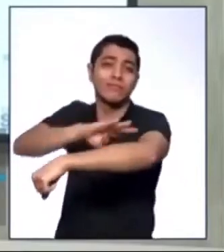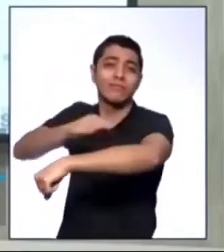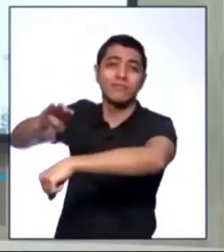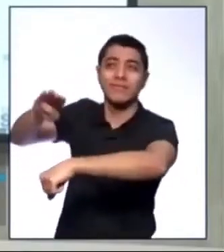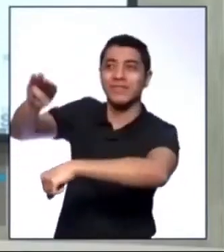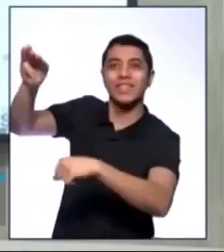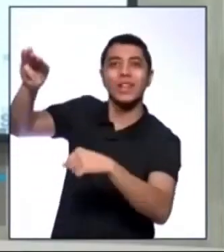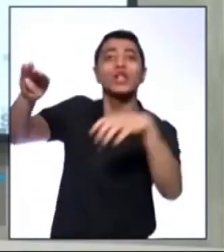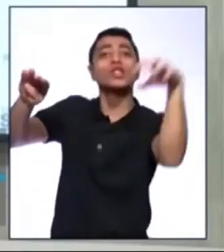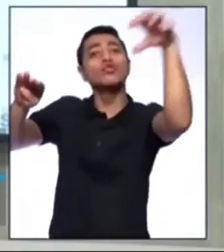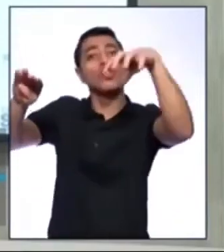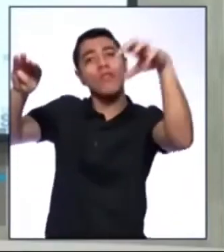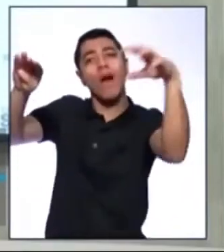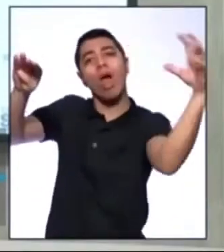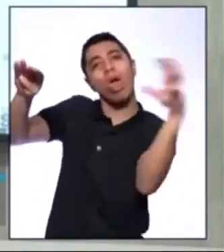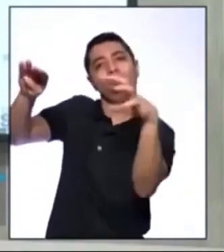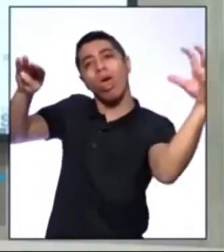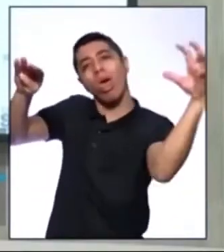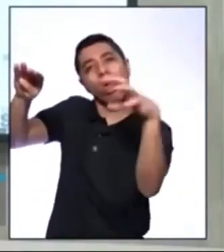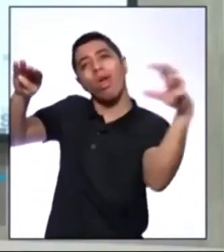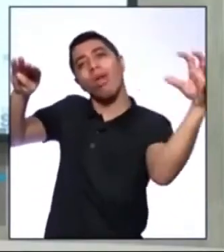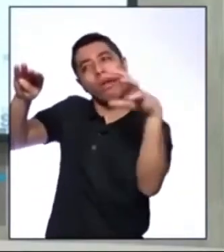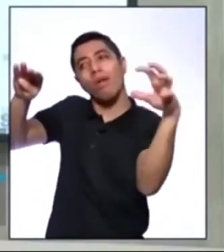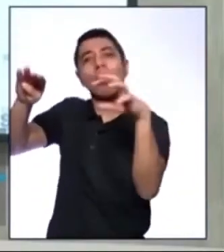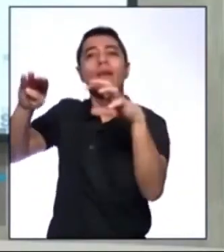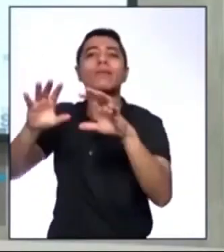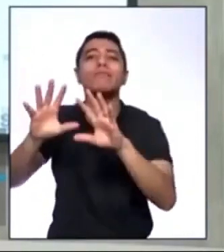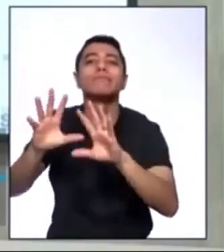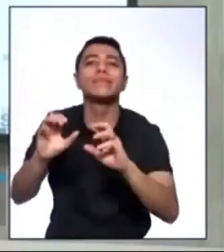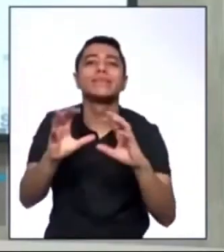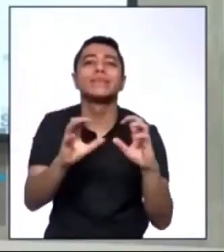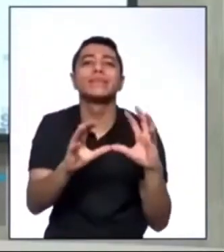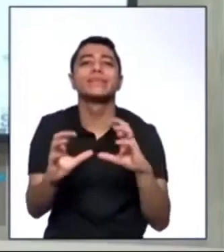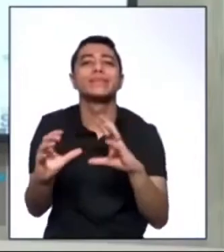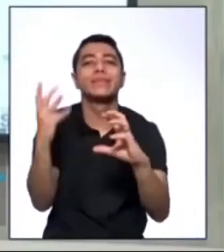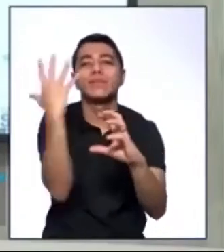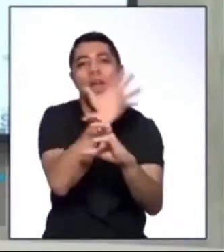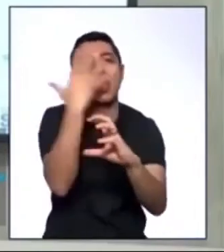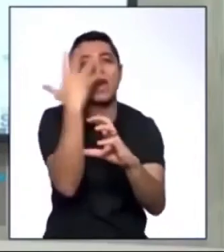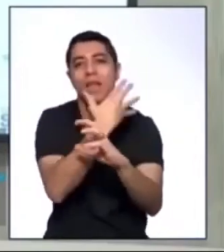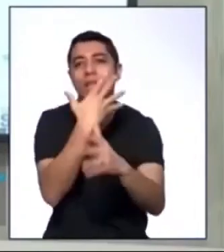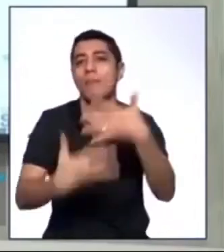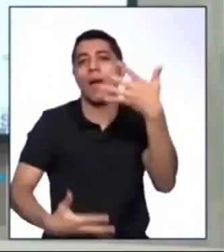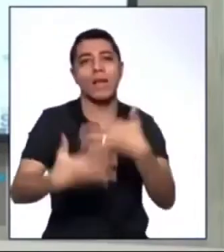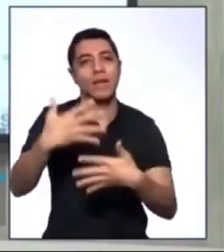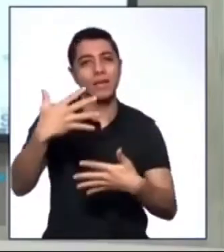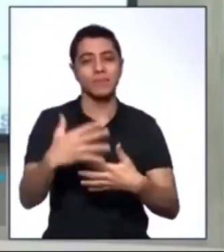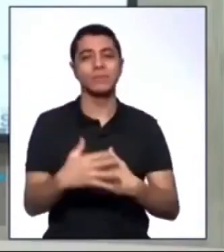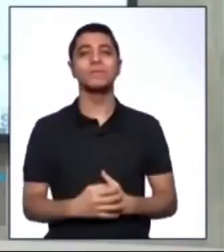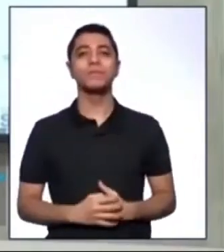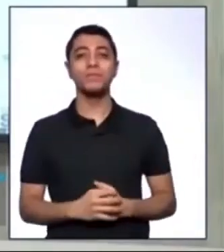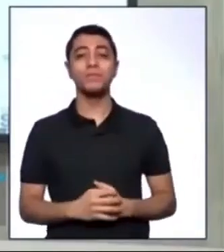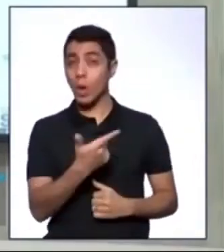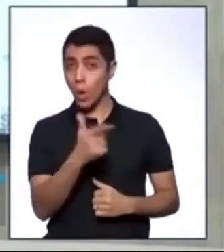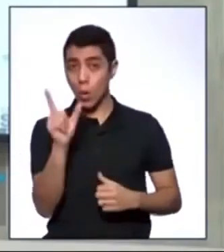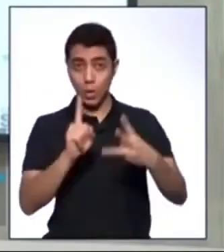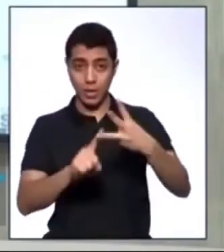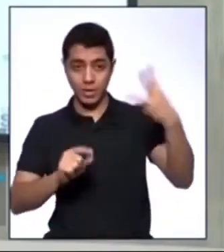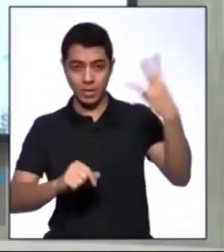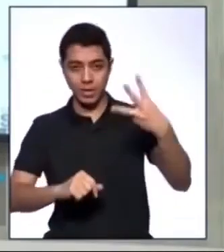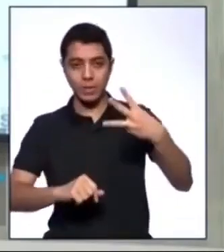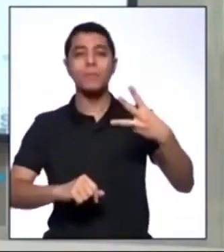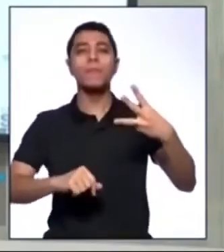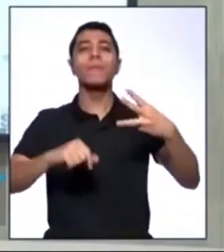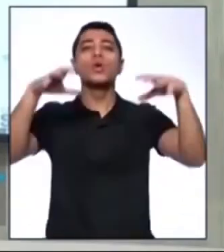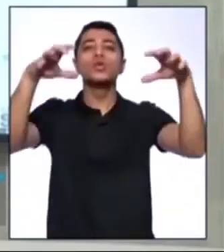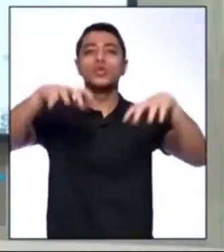chamamos de chuvas convectivas. O que são chuvas convectivas? São as chuvas que se formam a partir de movimentos